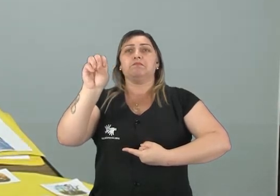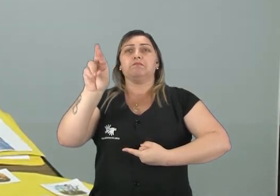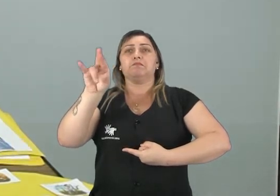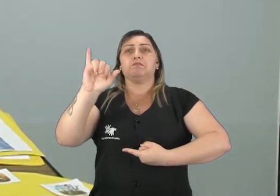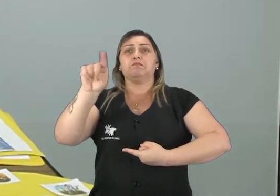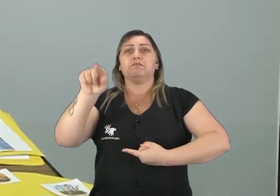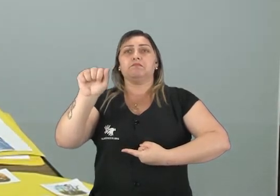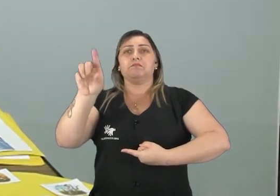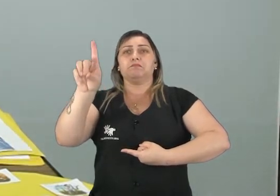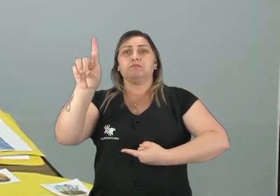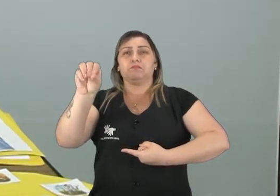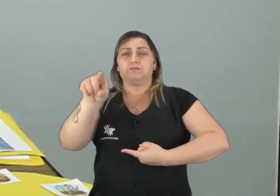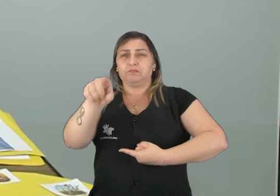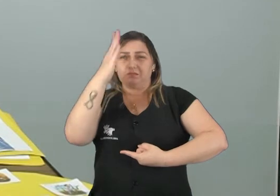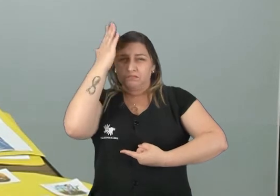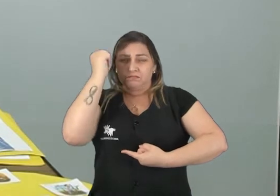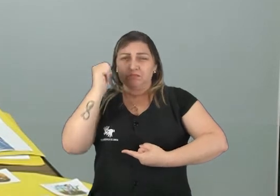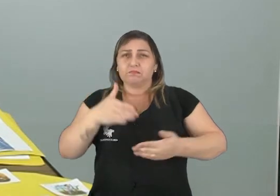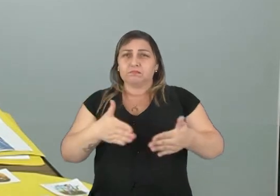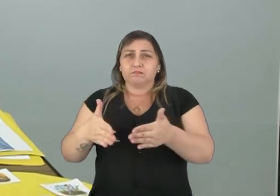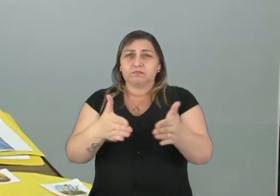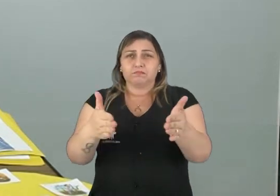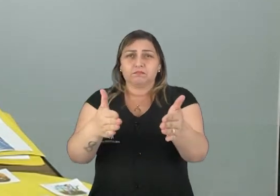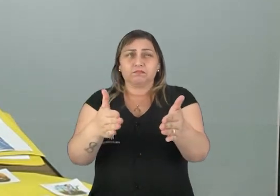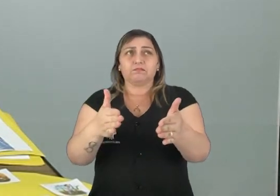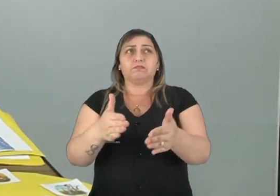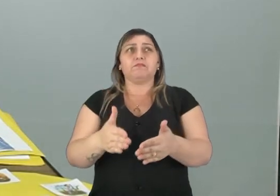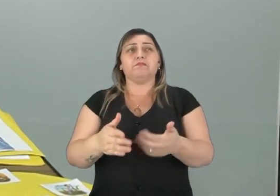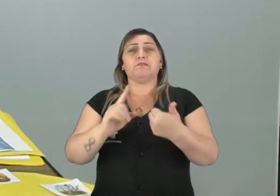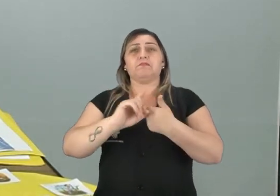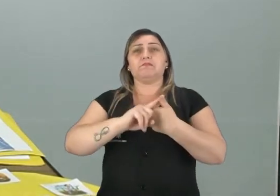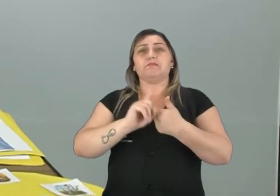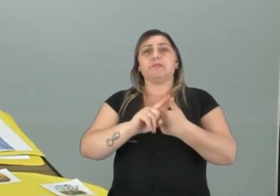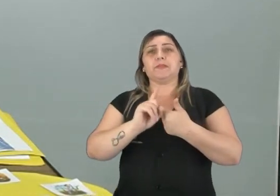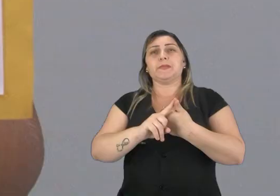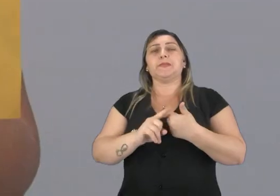sabe qual é esse percurso? Vamos lá acompanhar um pouquinho?